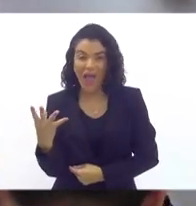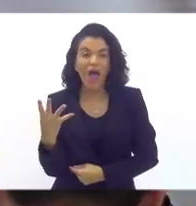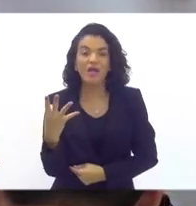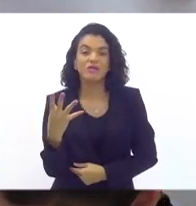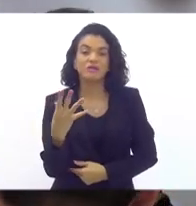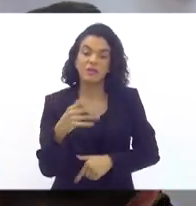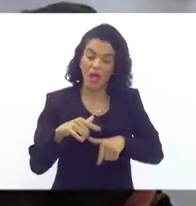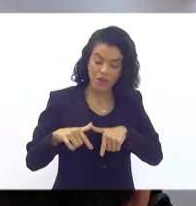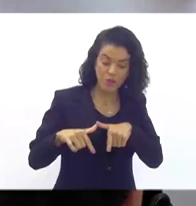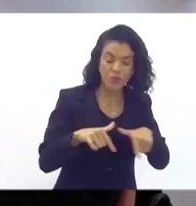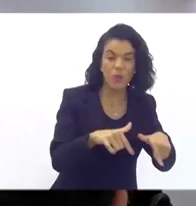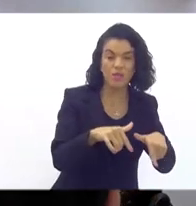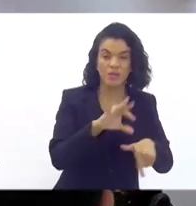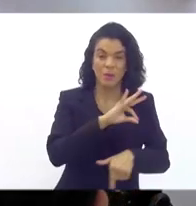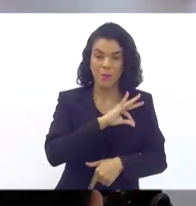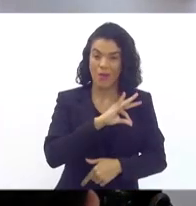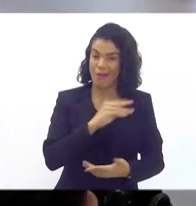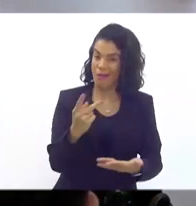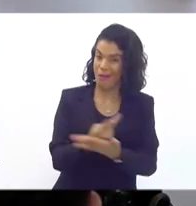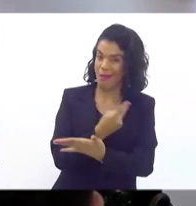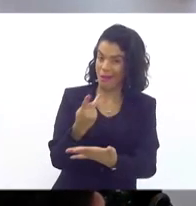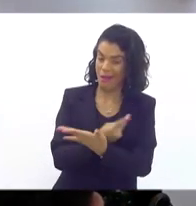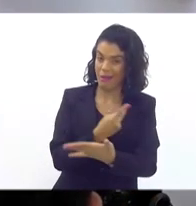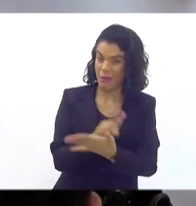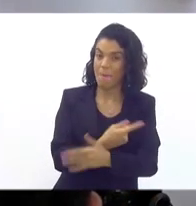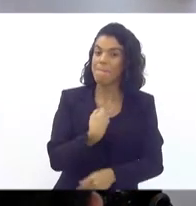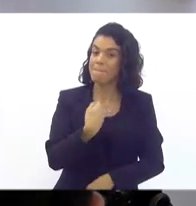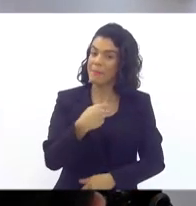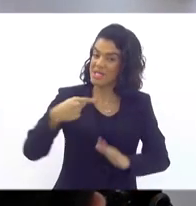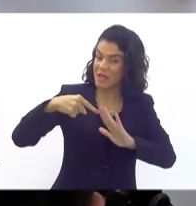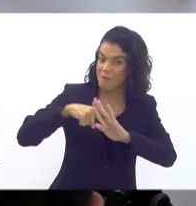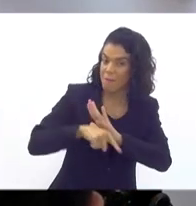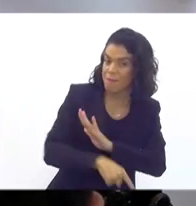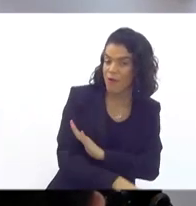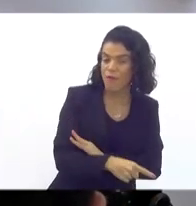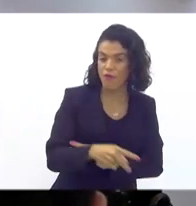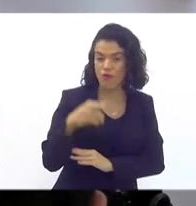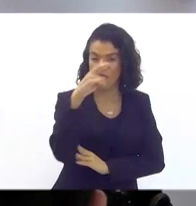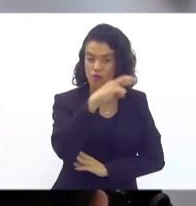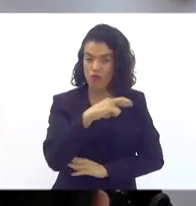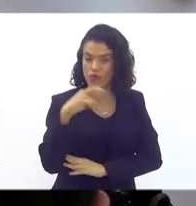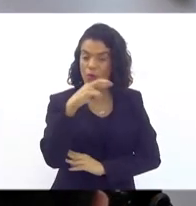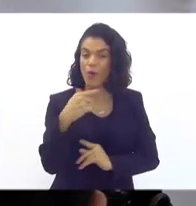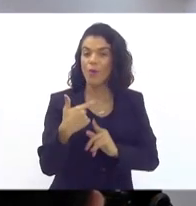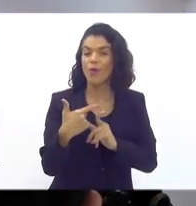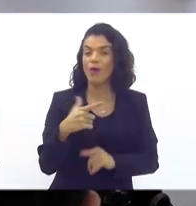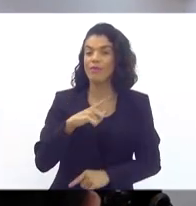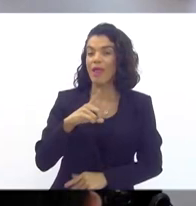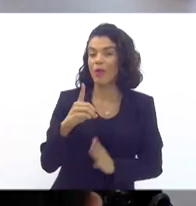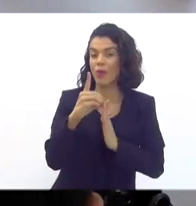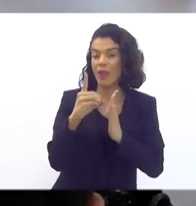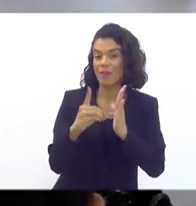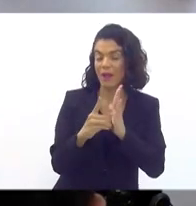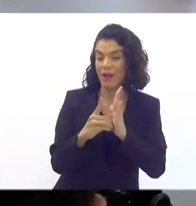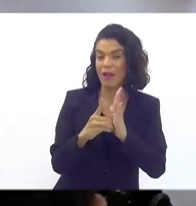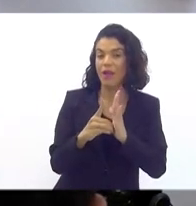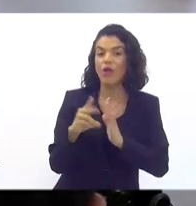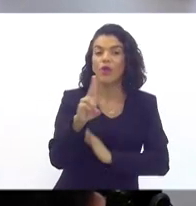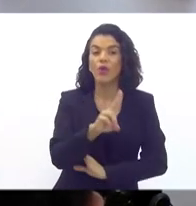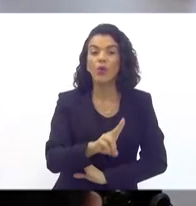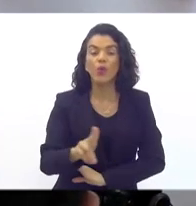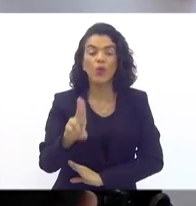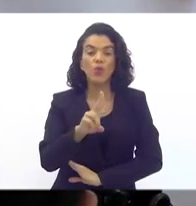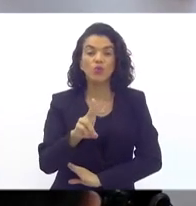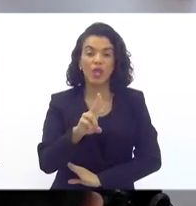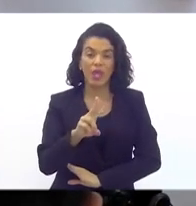irregulares na verdade nós temos que apurar isso a fundo porque você tem o Detran que utiliza a